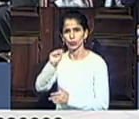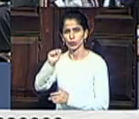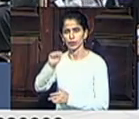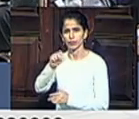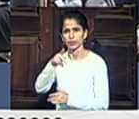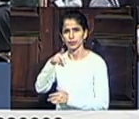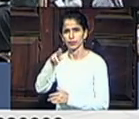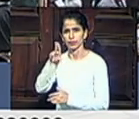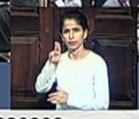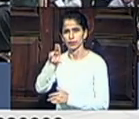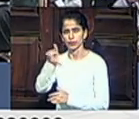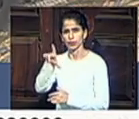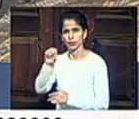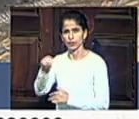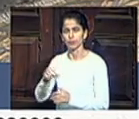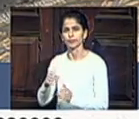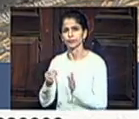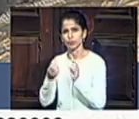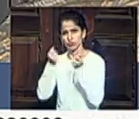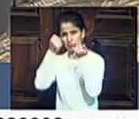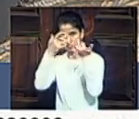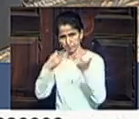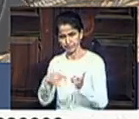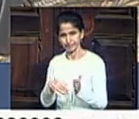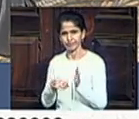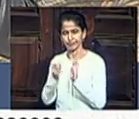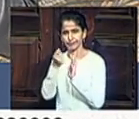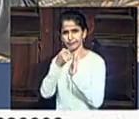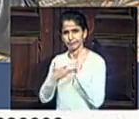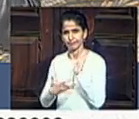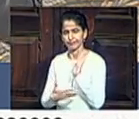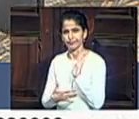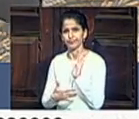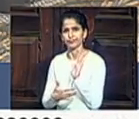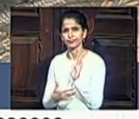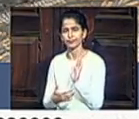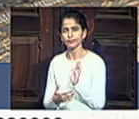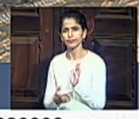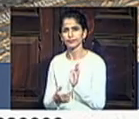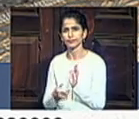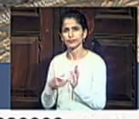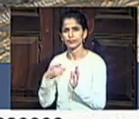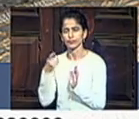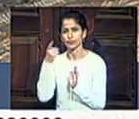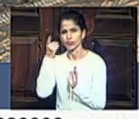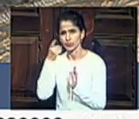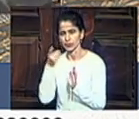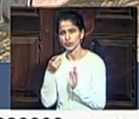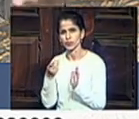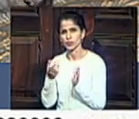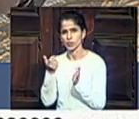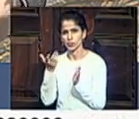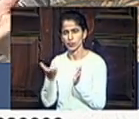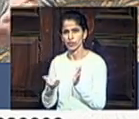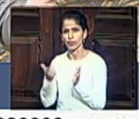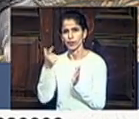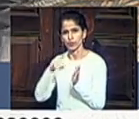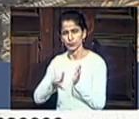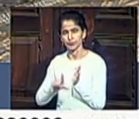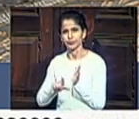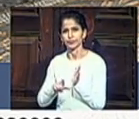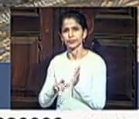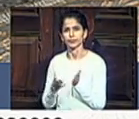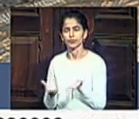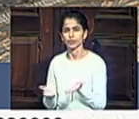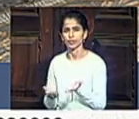presidente, pela exposição na forma que fiz na CCJ, e o deputado Valdec também